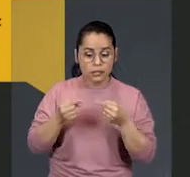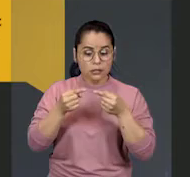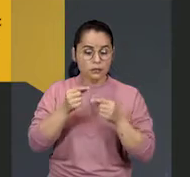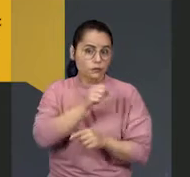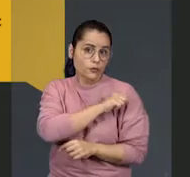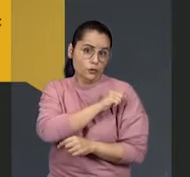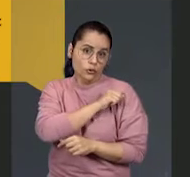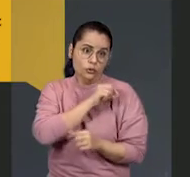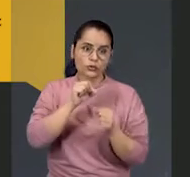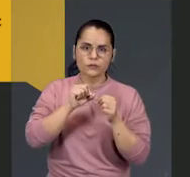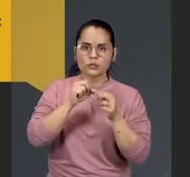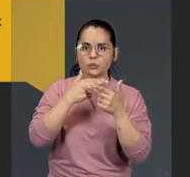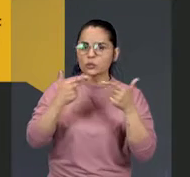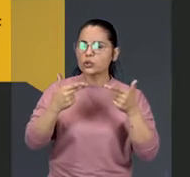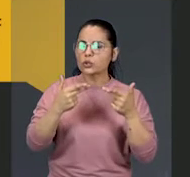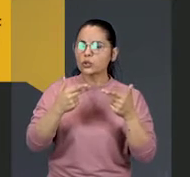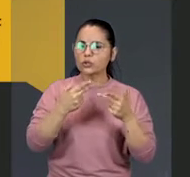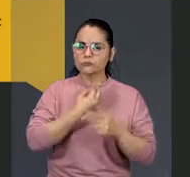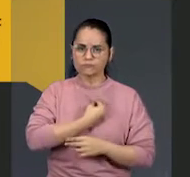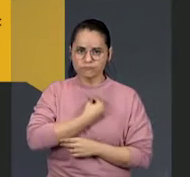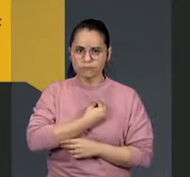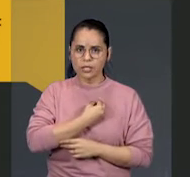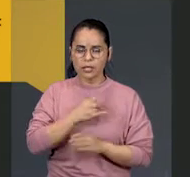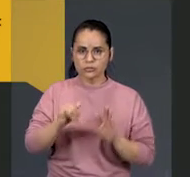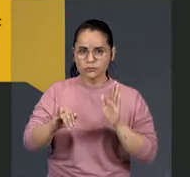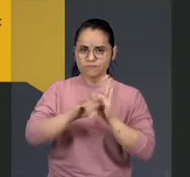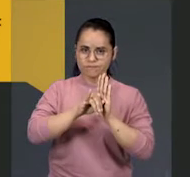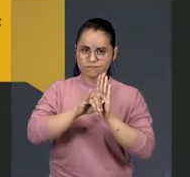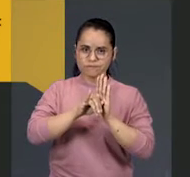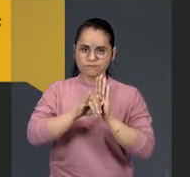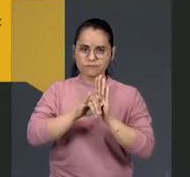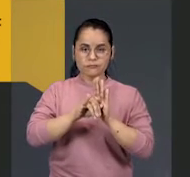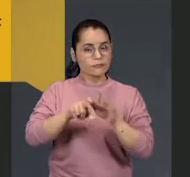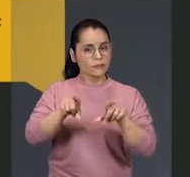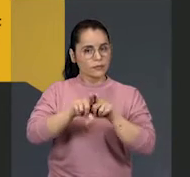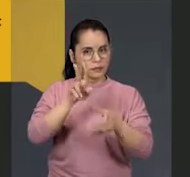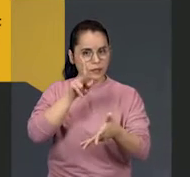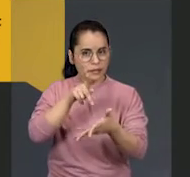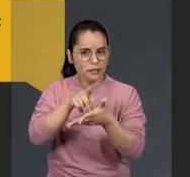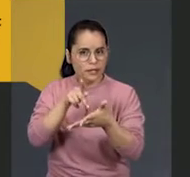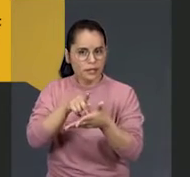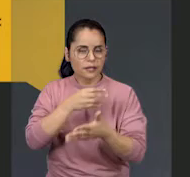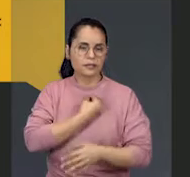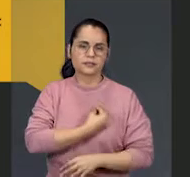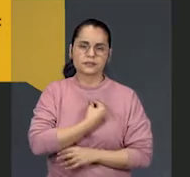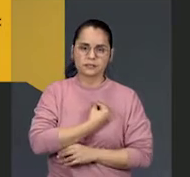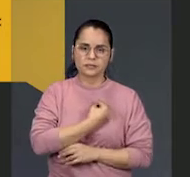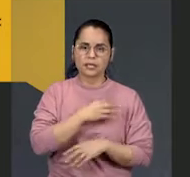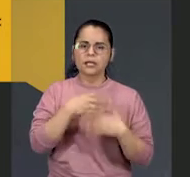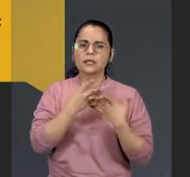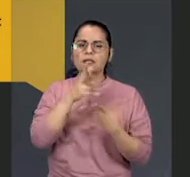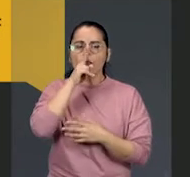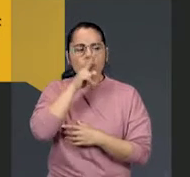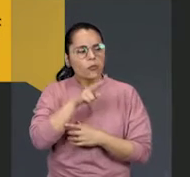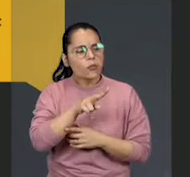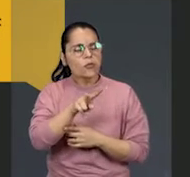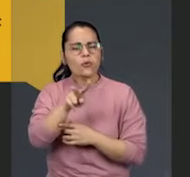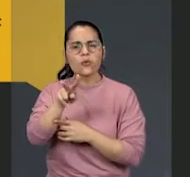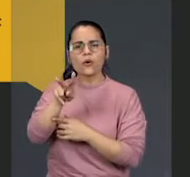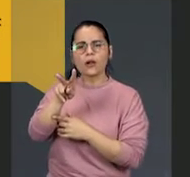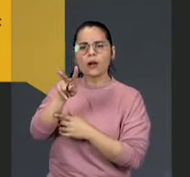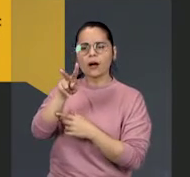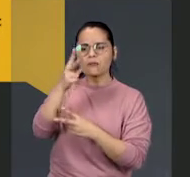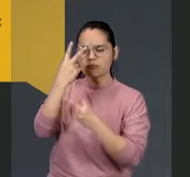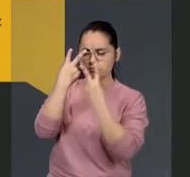a construir algo que faça parte da sua identidade, da realidade em que vive. É um olhar para dentro